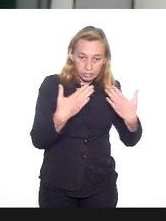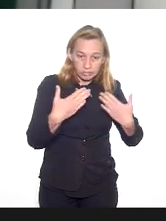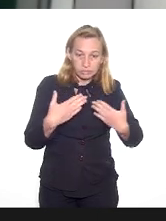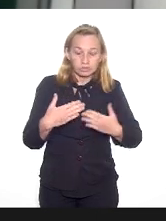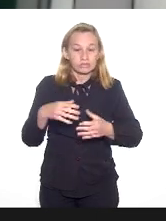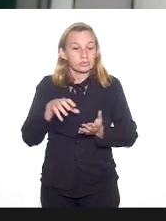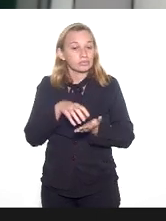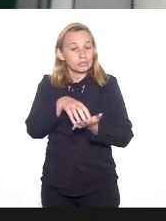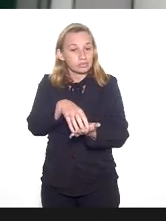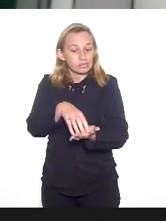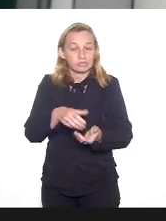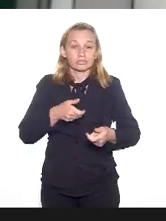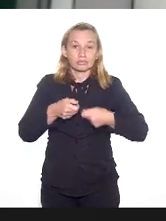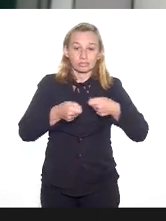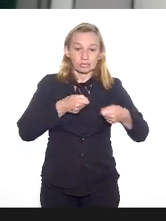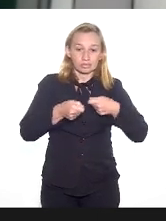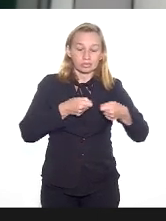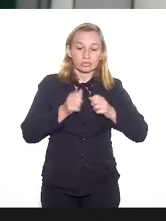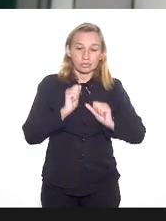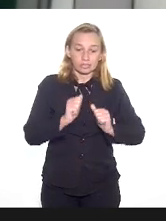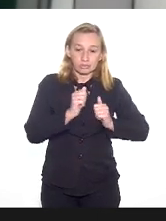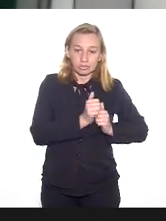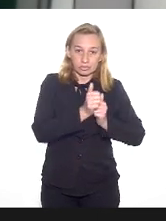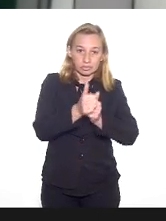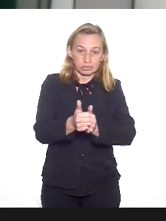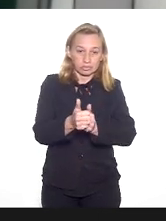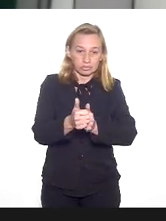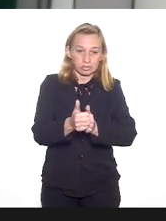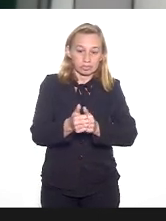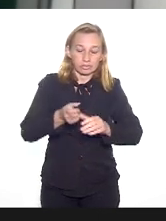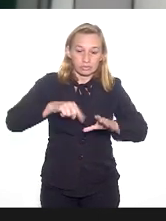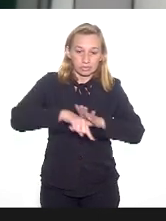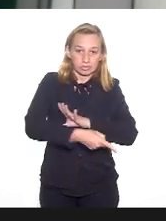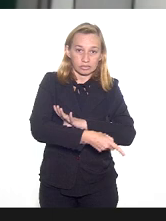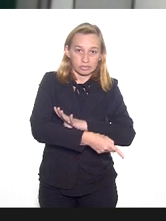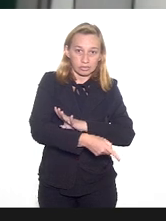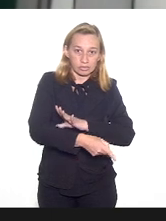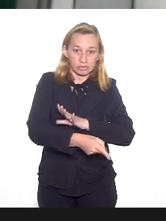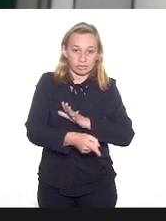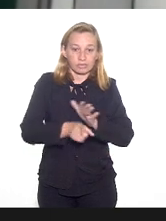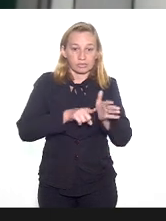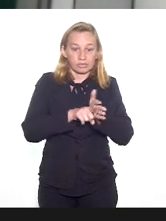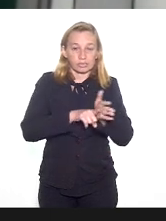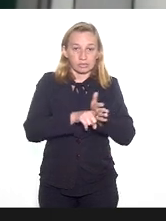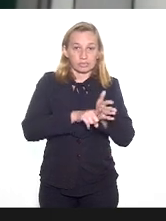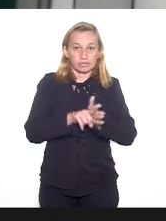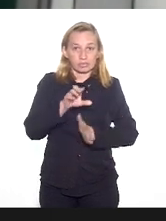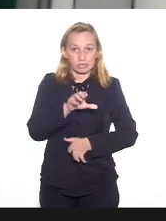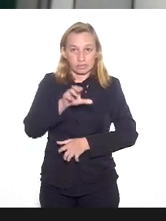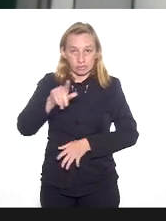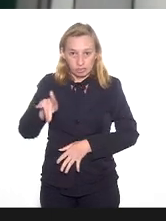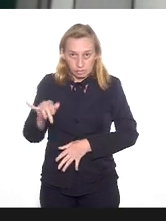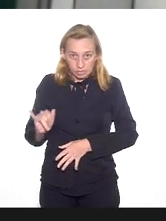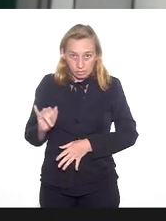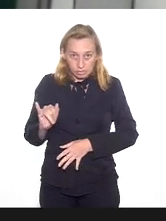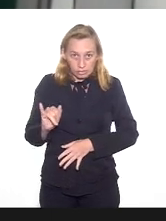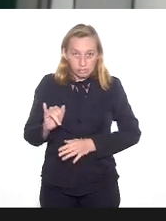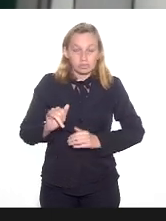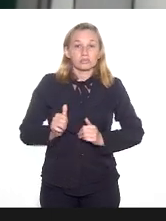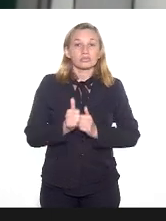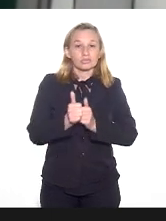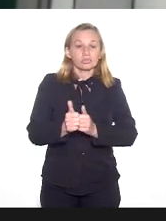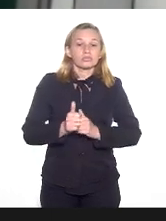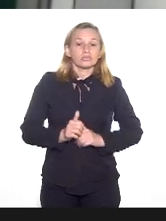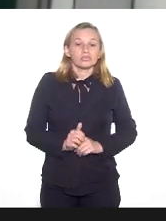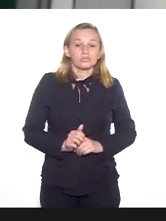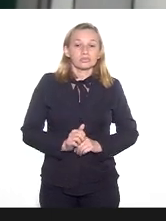os órgãos que podem dar sequência, aprofundar as investigações que essa CPI desencadeou,